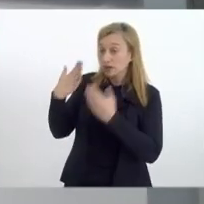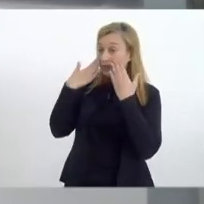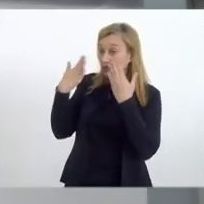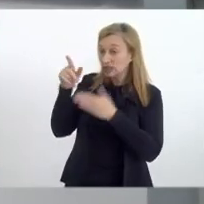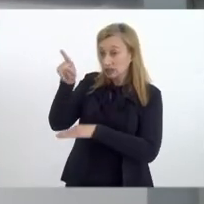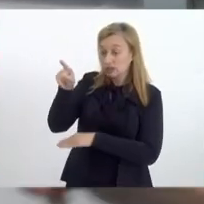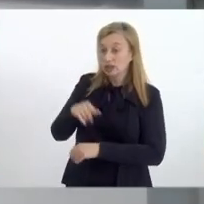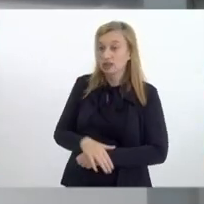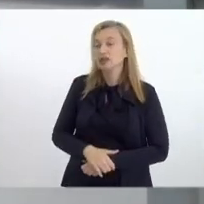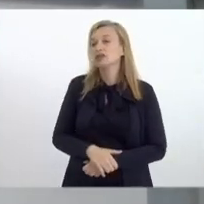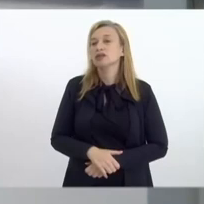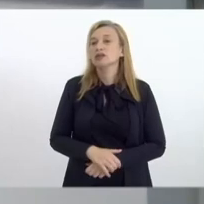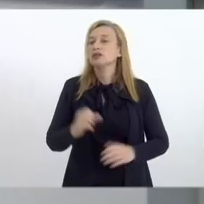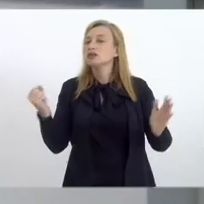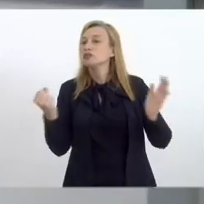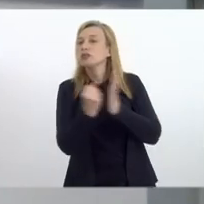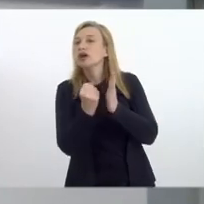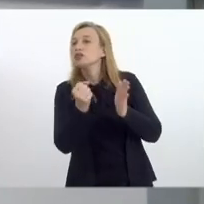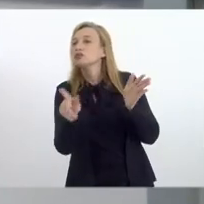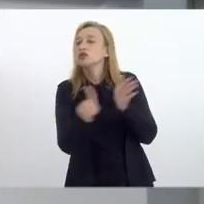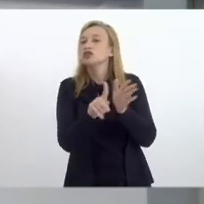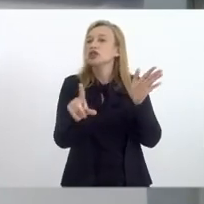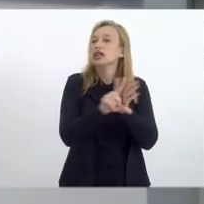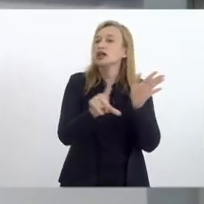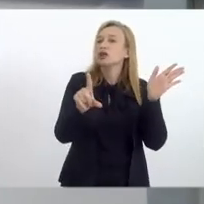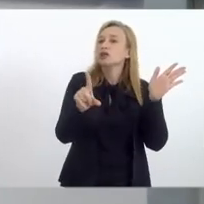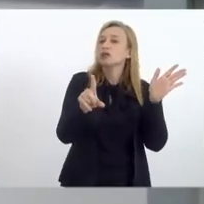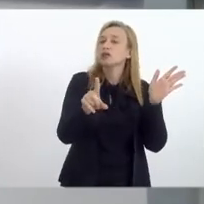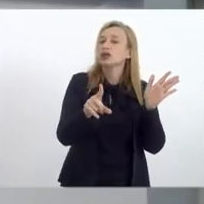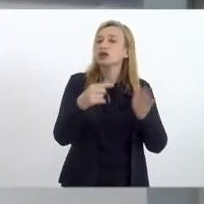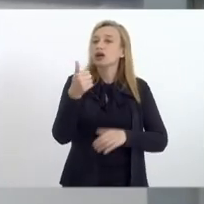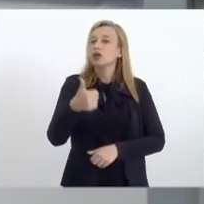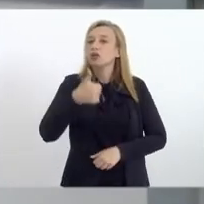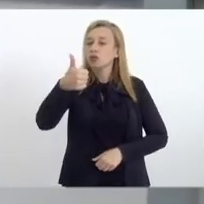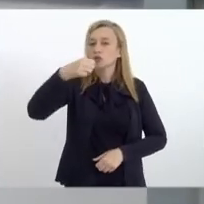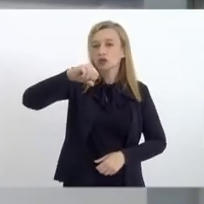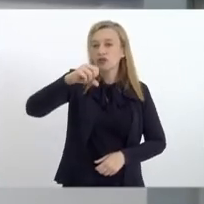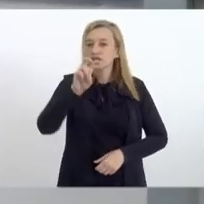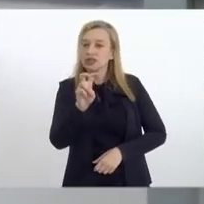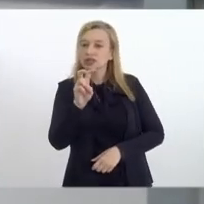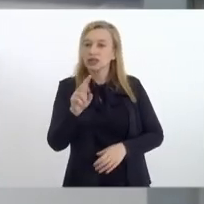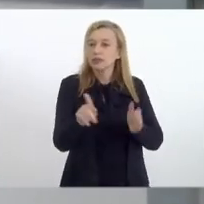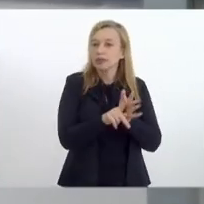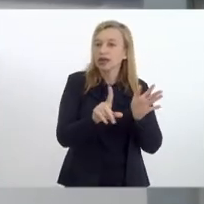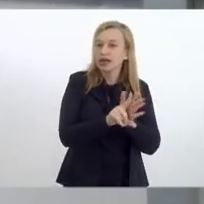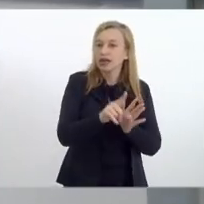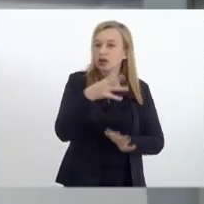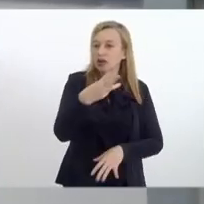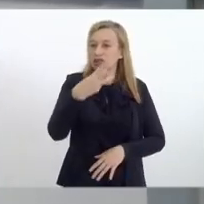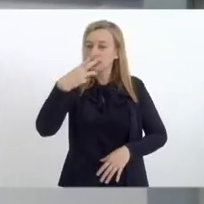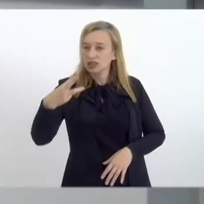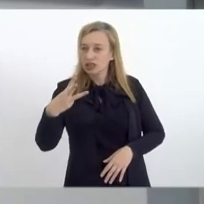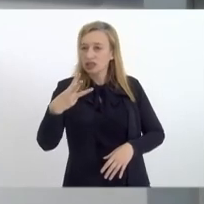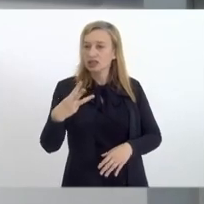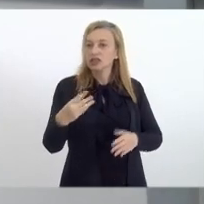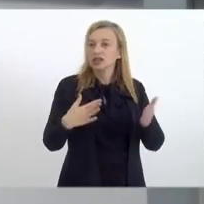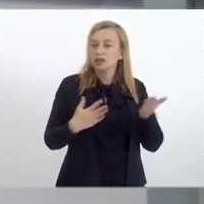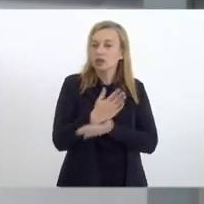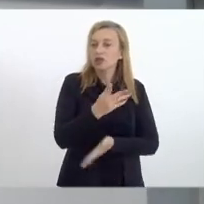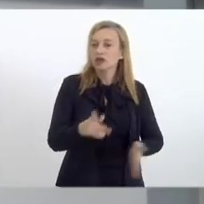apresentação o impacto do projeto da Lei Complementar 195 e a PL 43, aprovada com suas emendas na